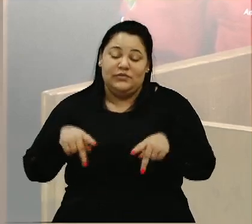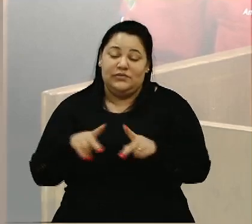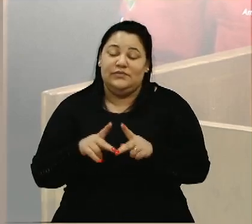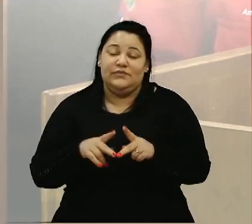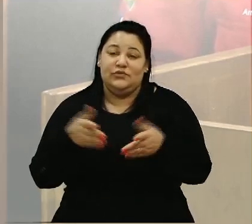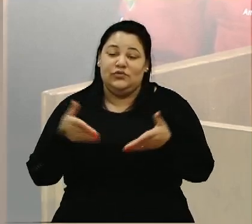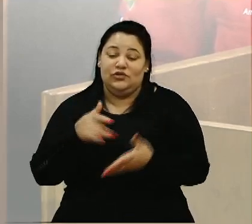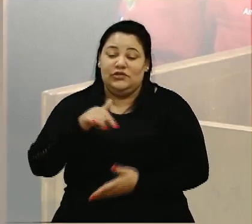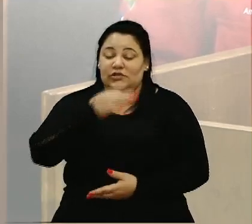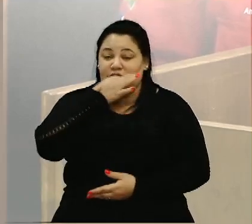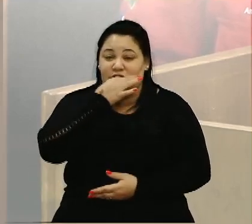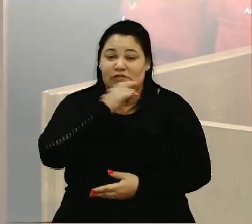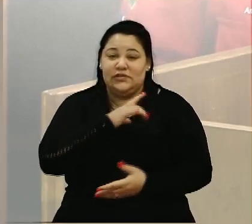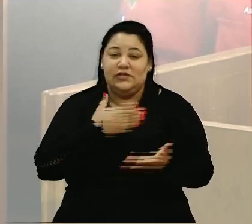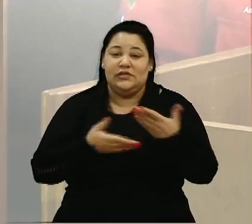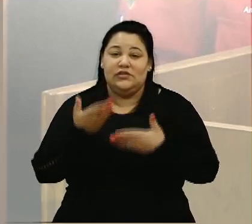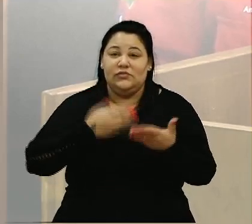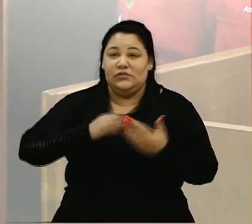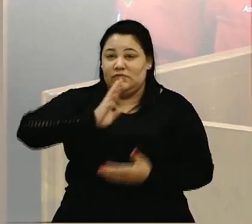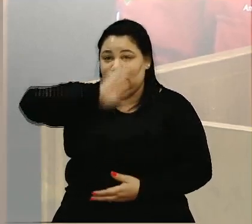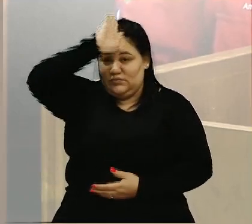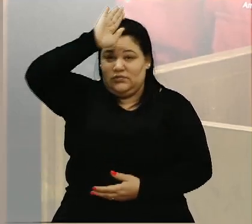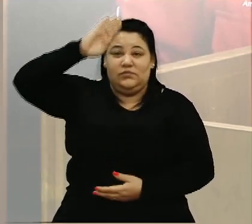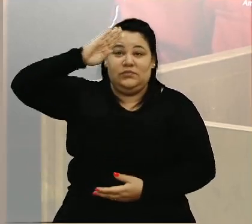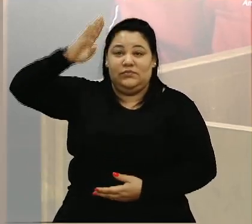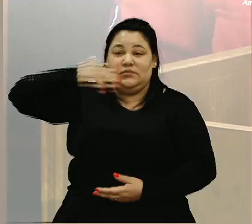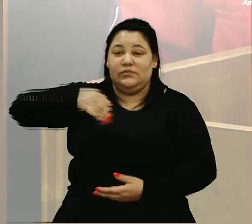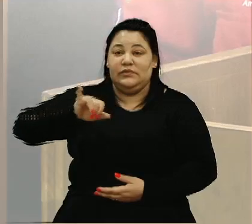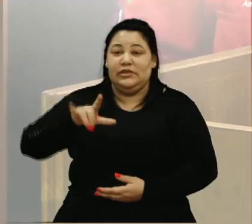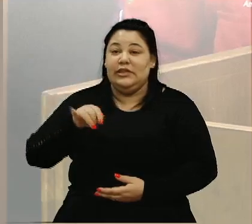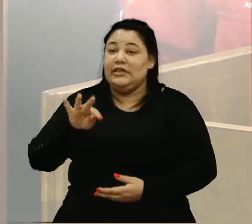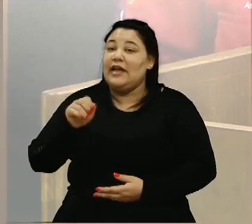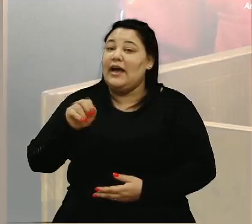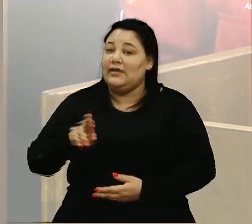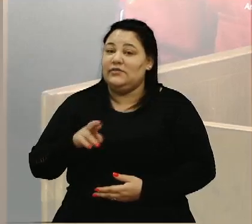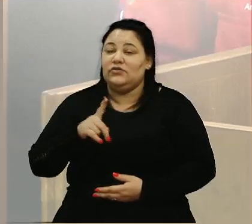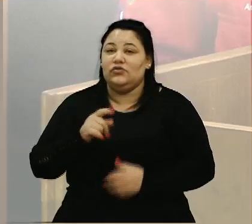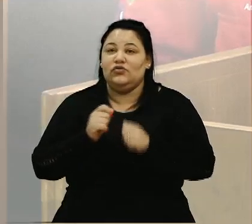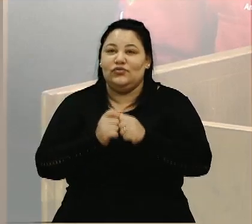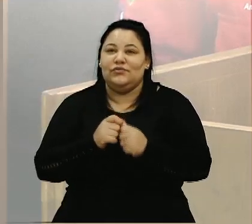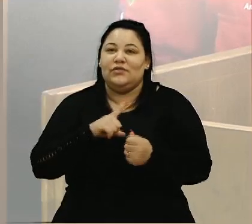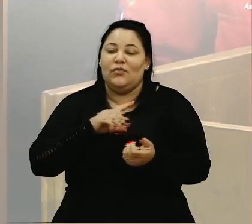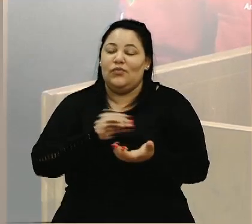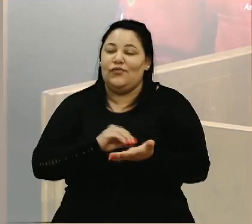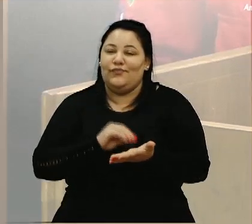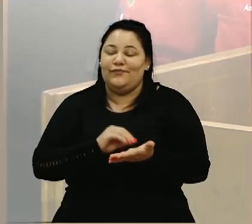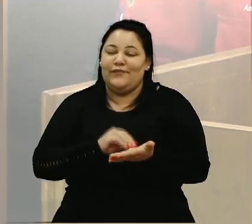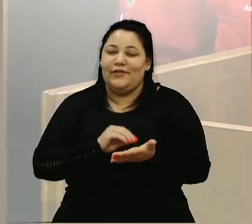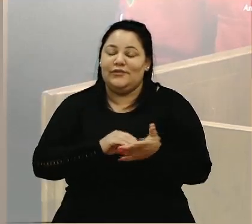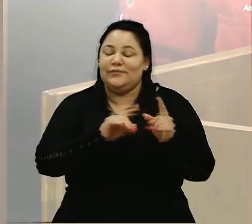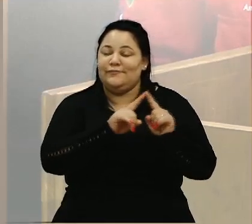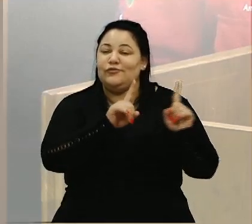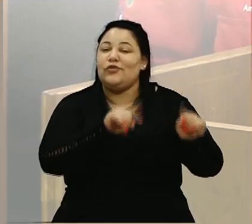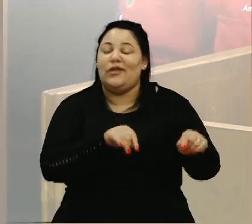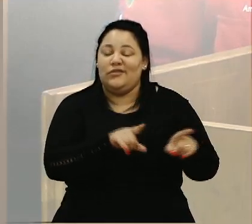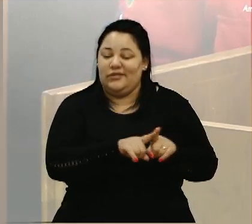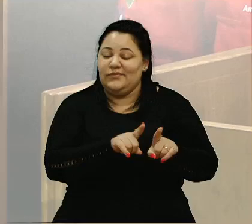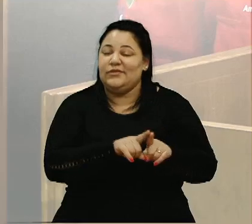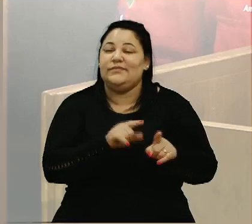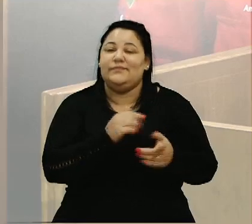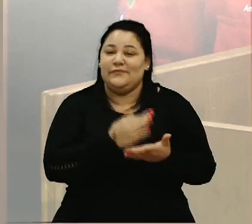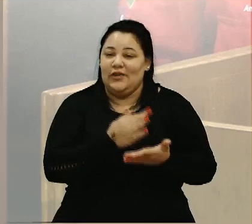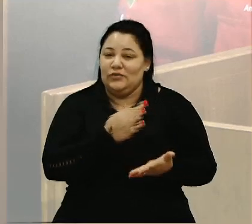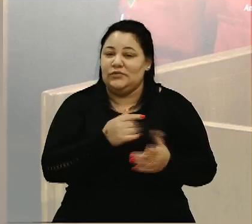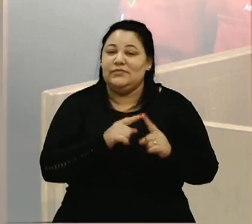Sul, que a gente tem um atendimento do Corpo de Bombeiro Militar, um pouco defasado aí por falta de contingente, mas são